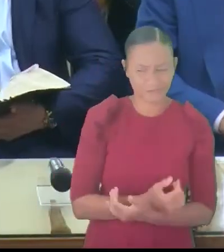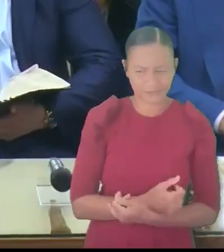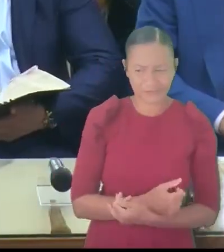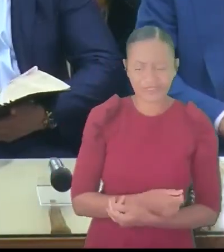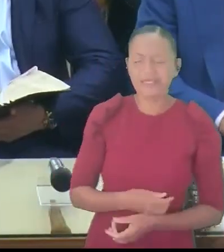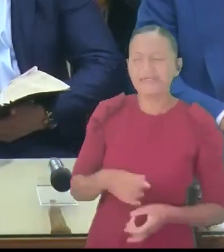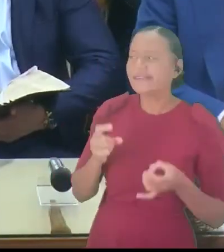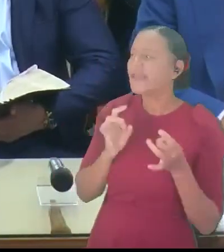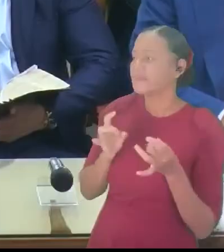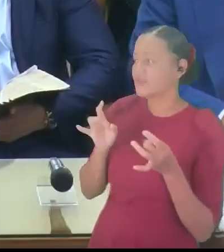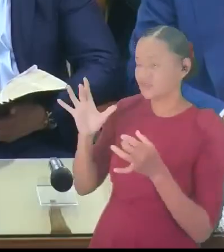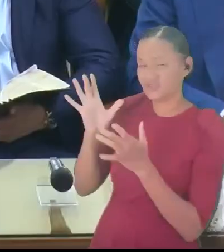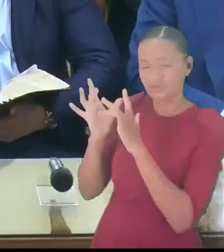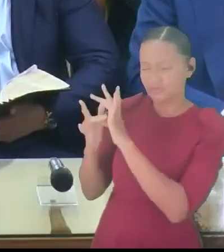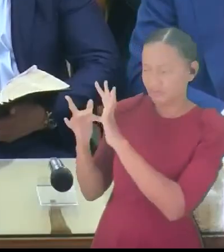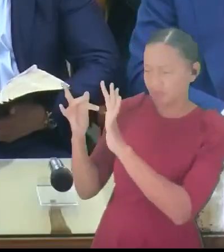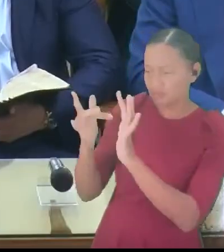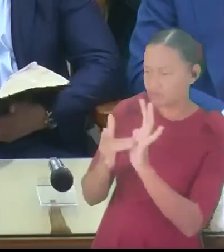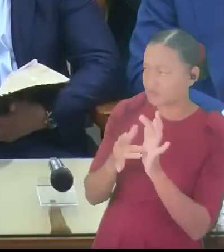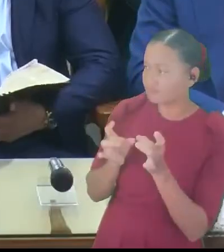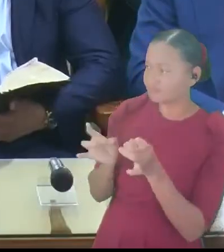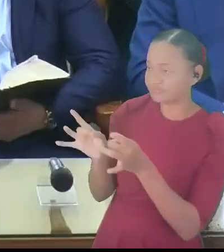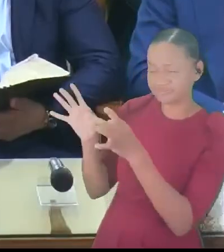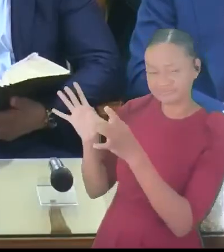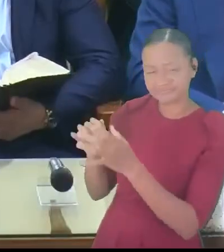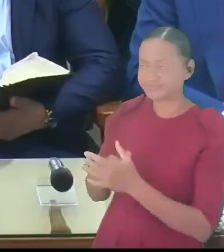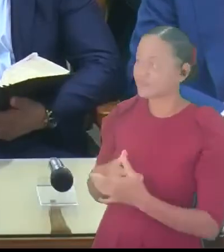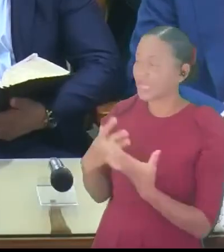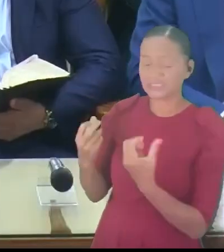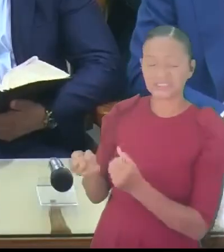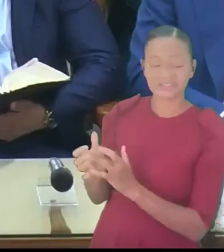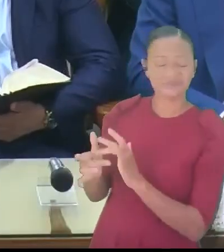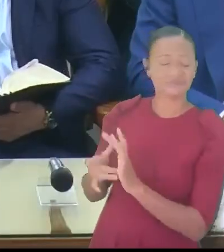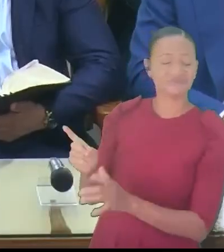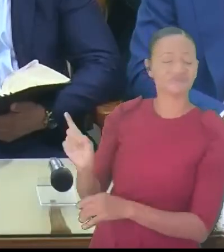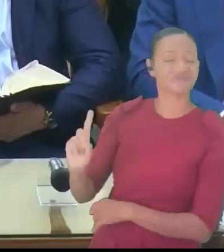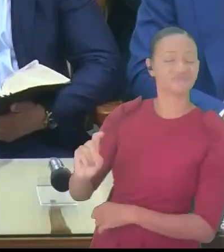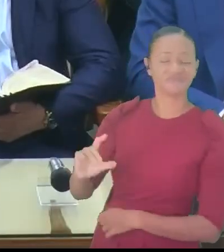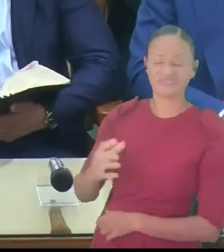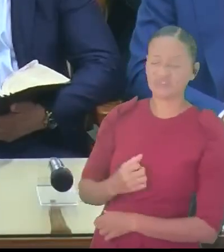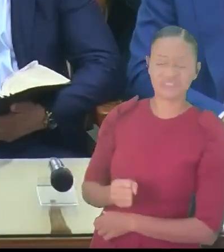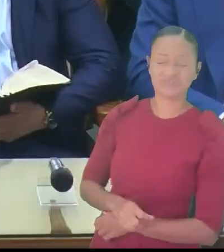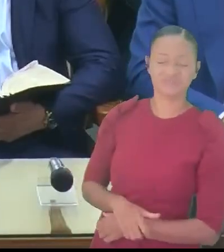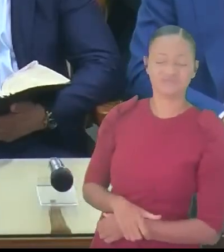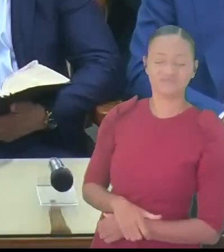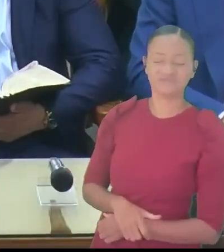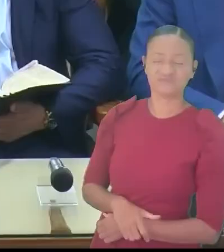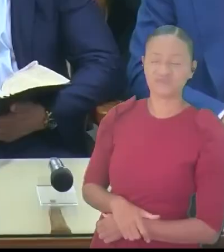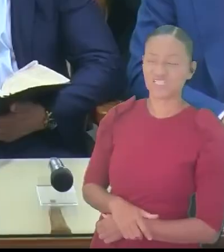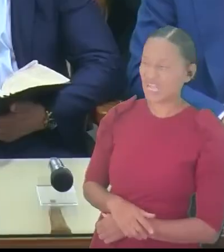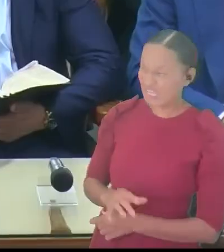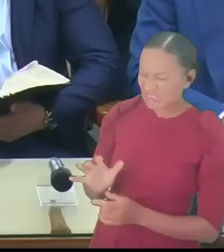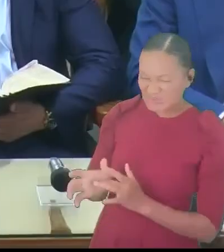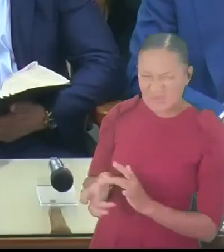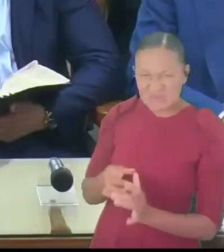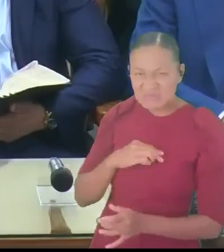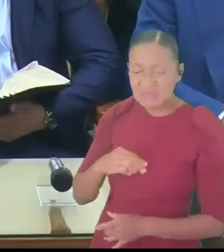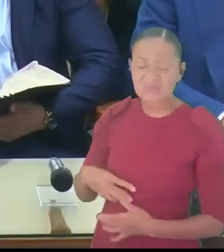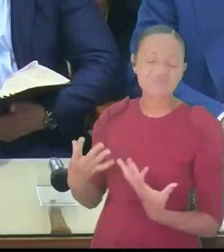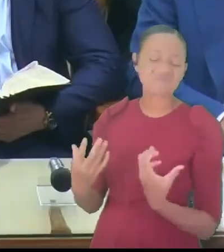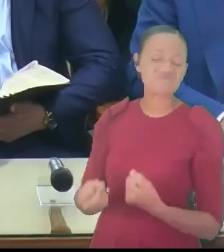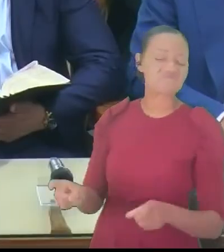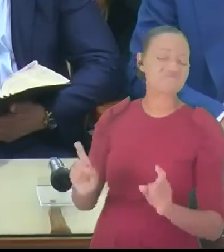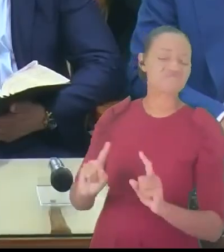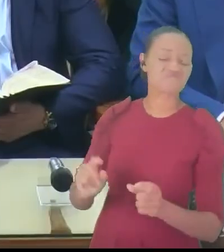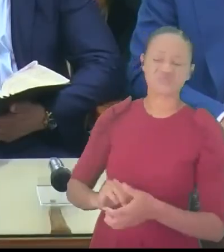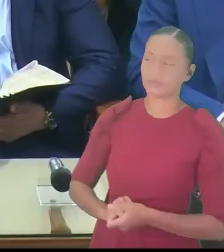é o quê? Quem rejeita Jesus? Quem não aceita Jesus como o Salvador, quem não aceita Jesus como o Messias, quem não aceita